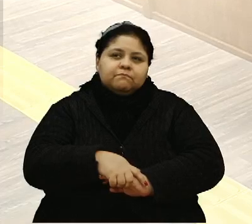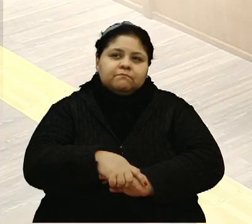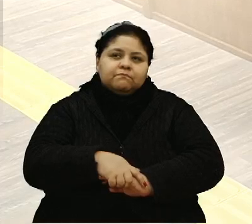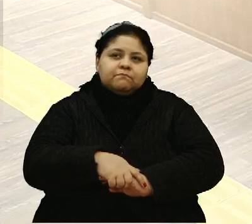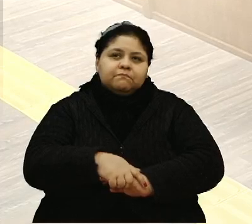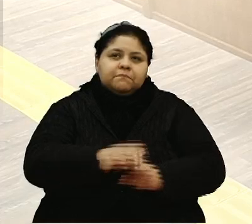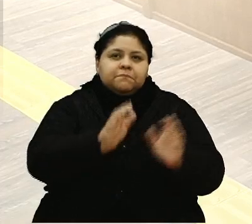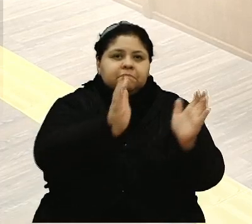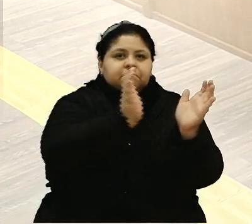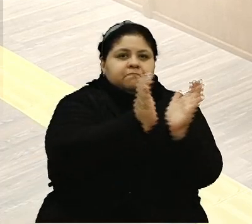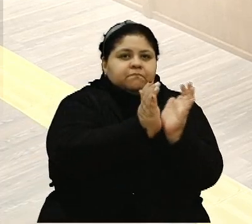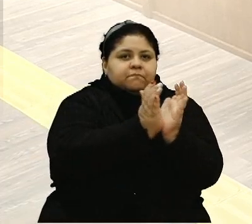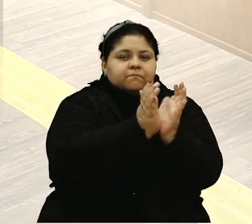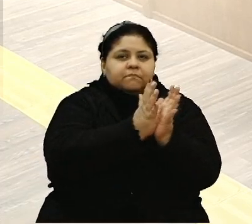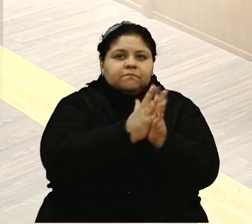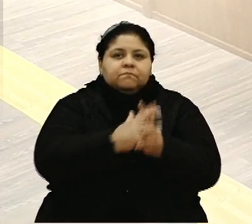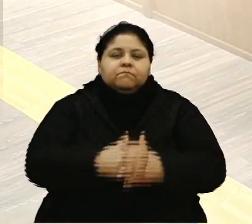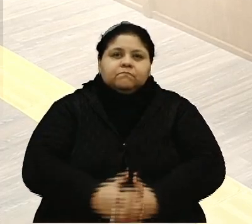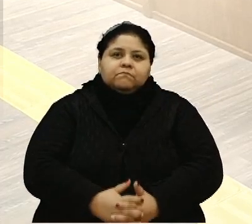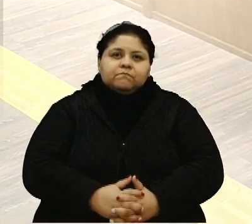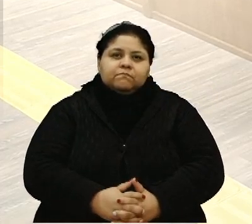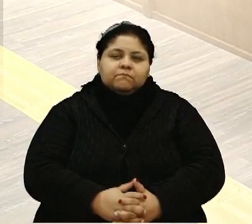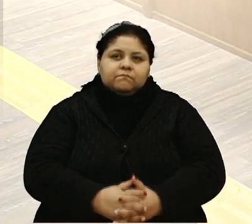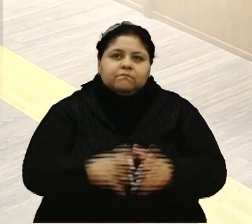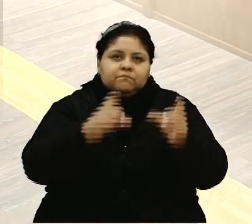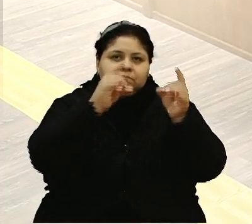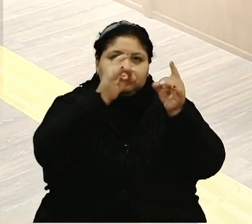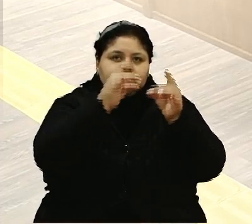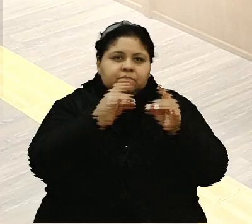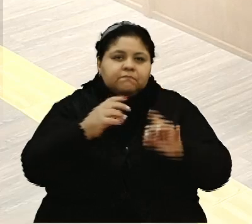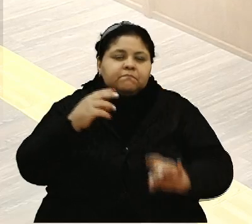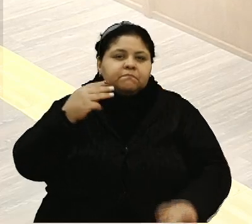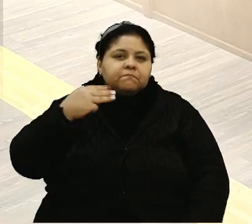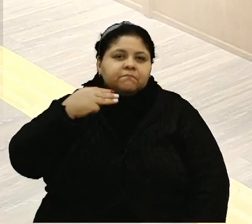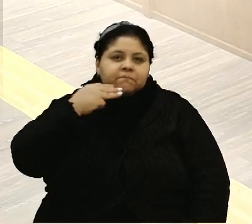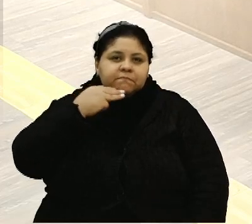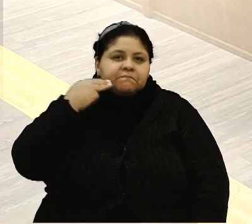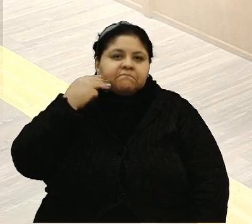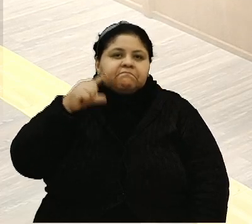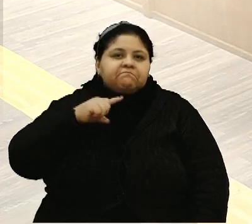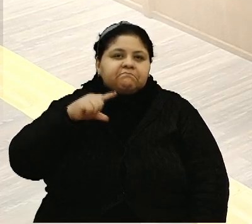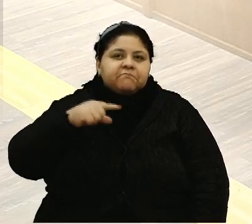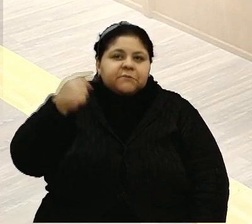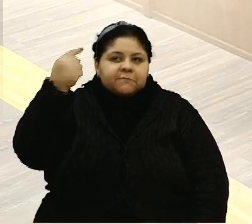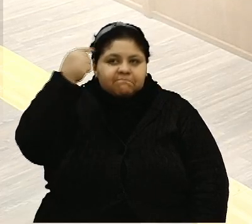colegas, em especial o Bortola, que teve essa ideia brilhante.